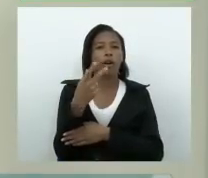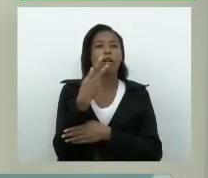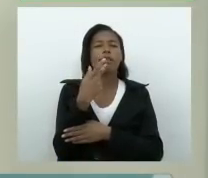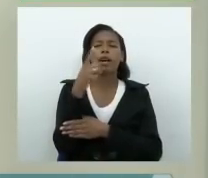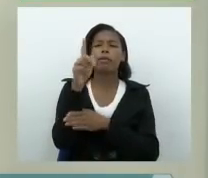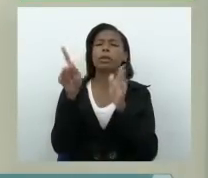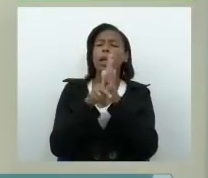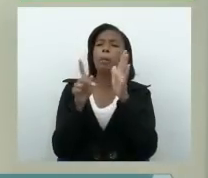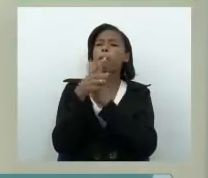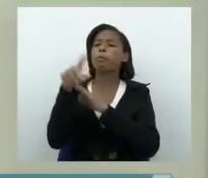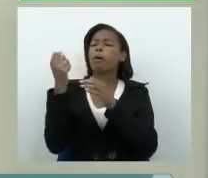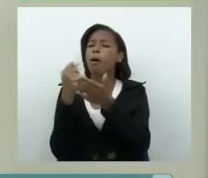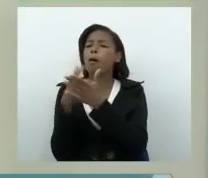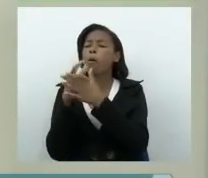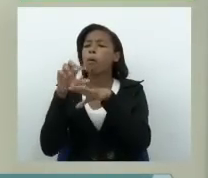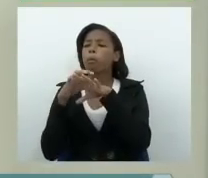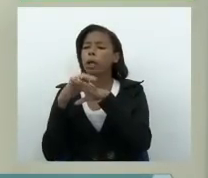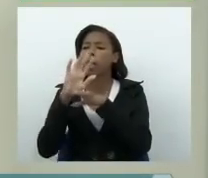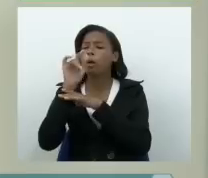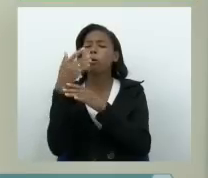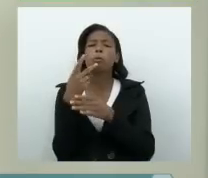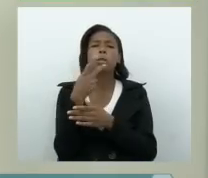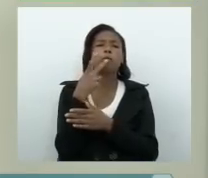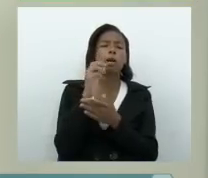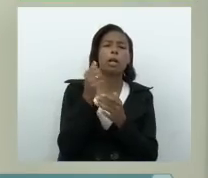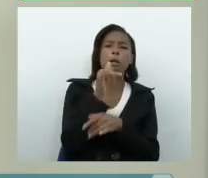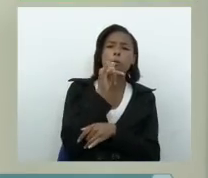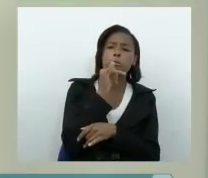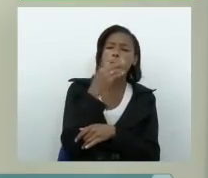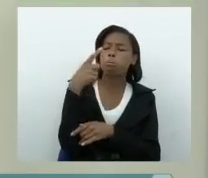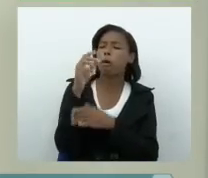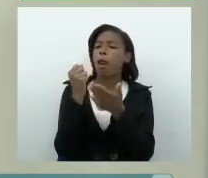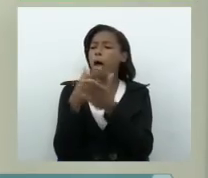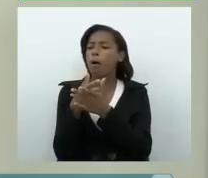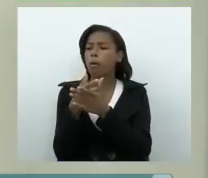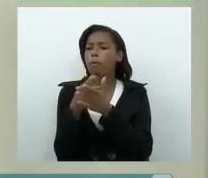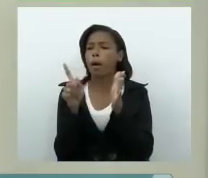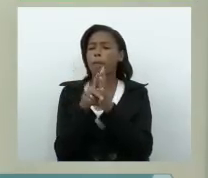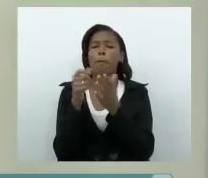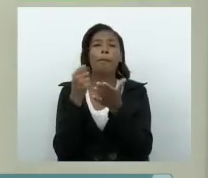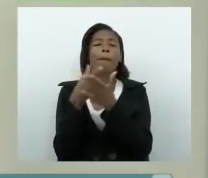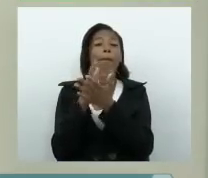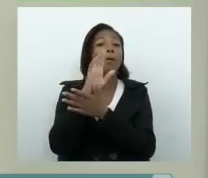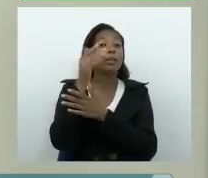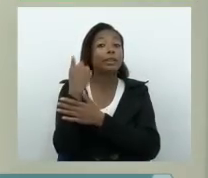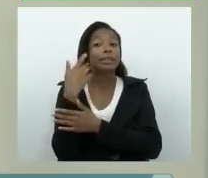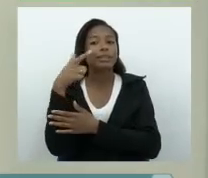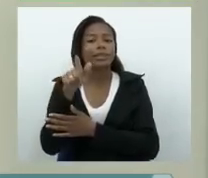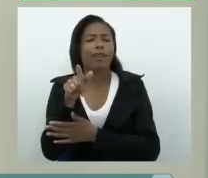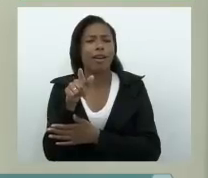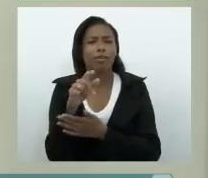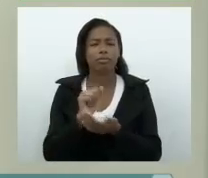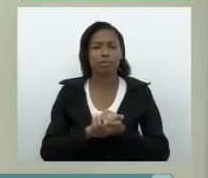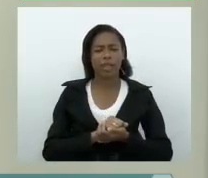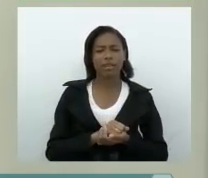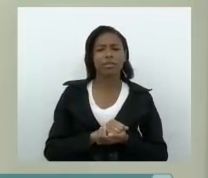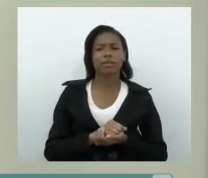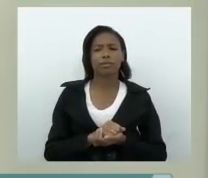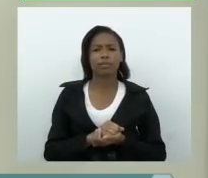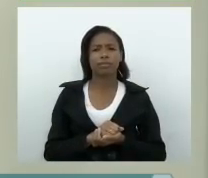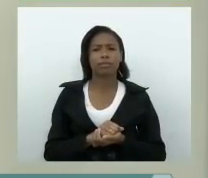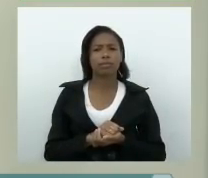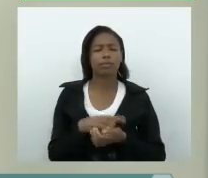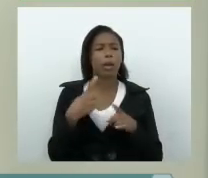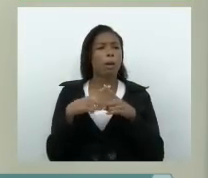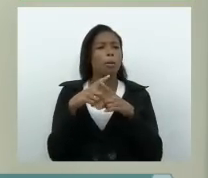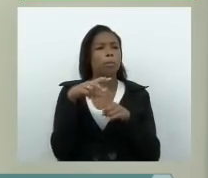açougue, mas não quando você vai ao açougue comprar carne. Quando você vai para o HMU, que é uma vergonha,